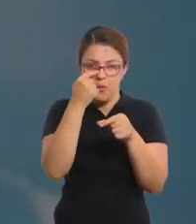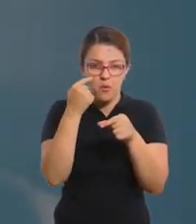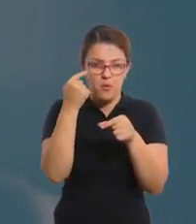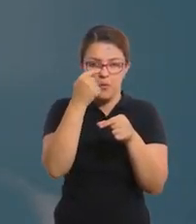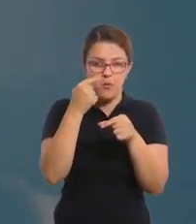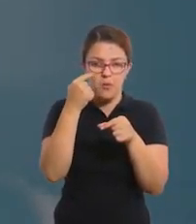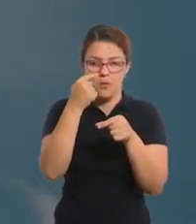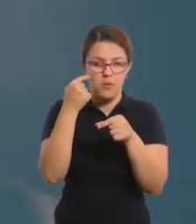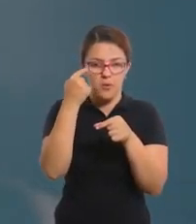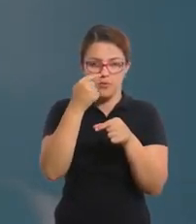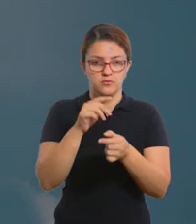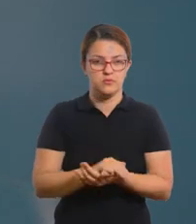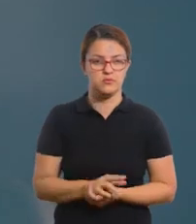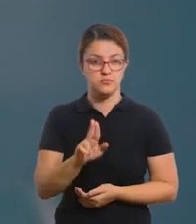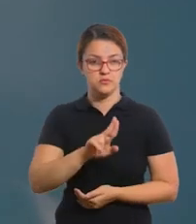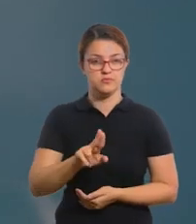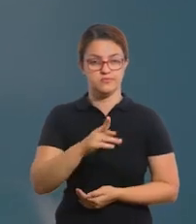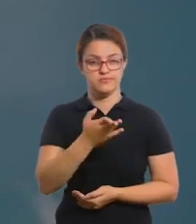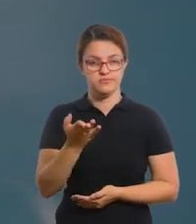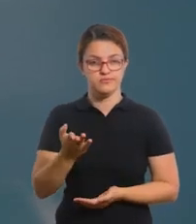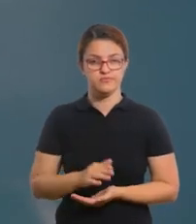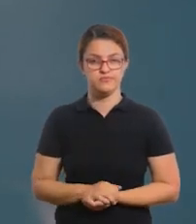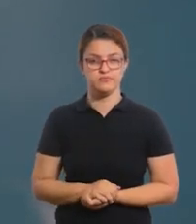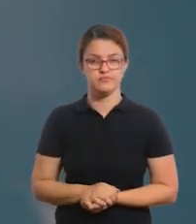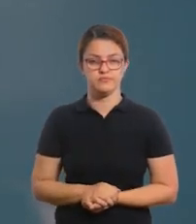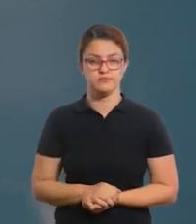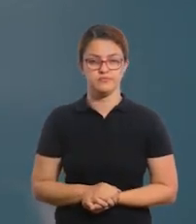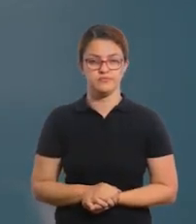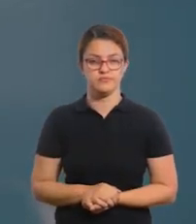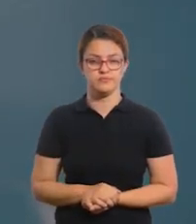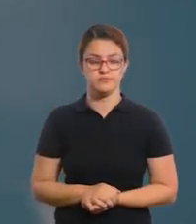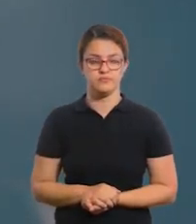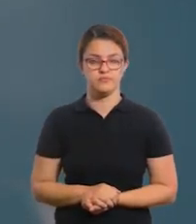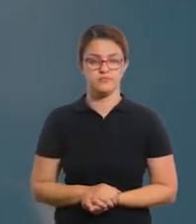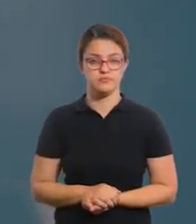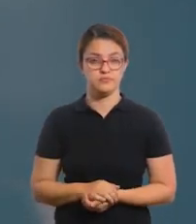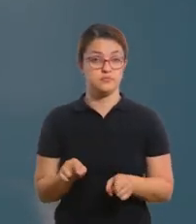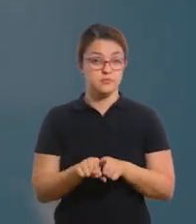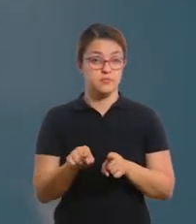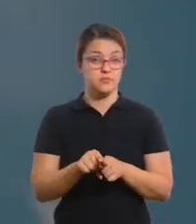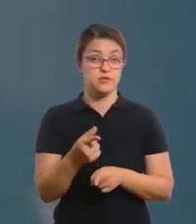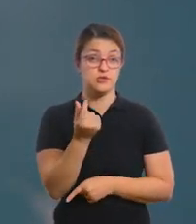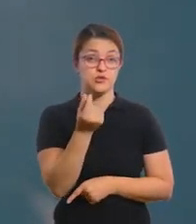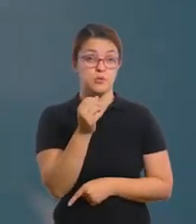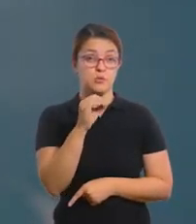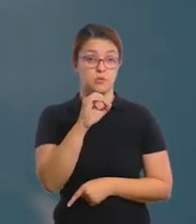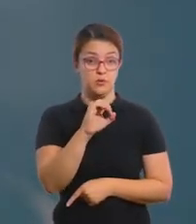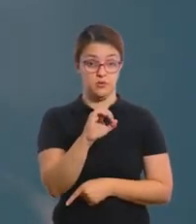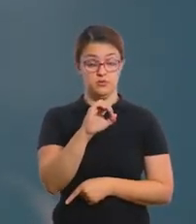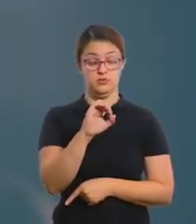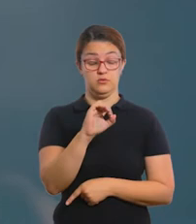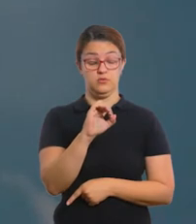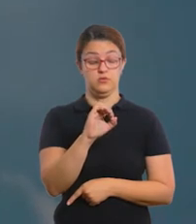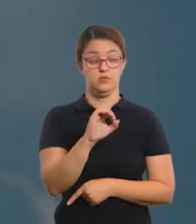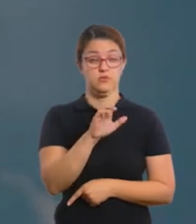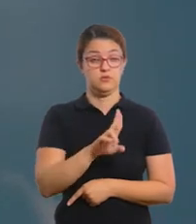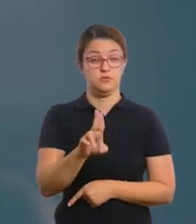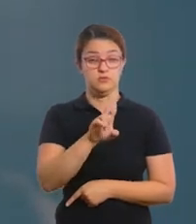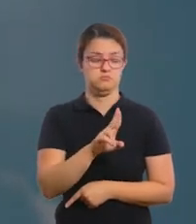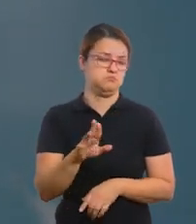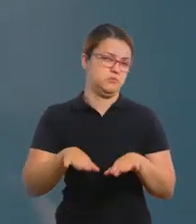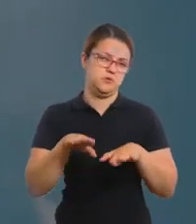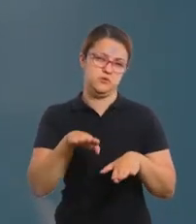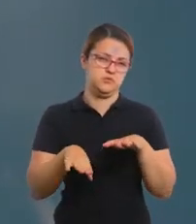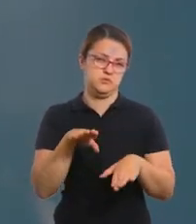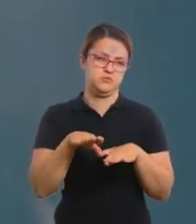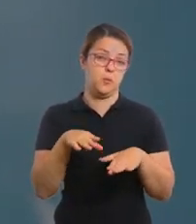olha, com a própria tampinha da garrafa. Eu usei a moeda. Você pode, dependendo do tamanho que você queira fazer o